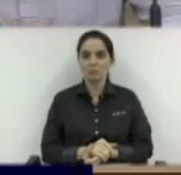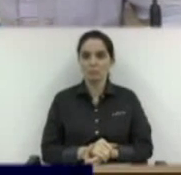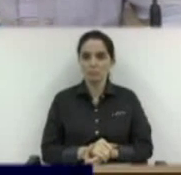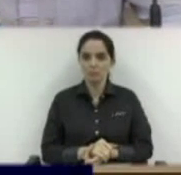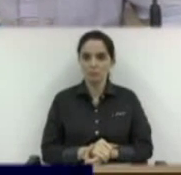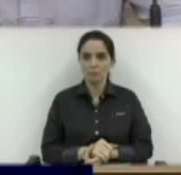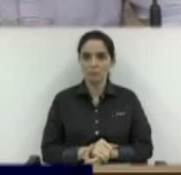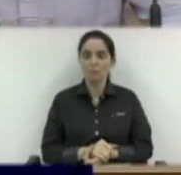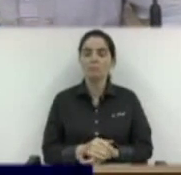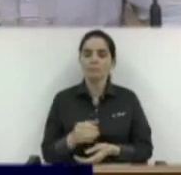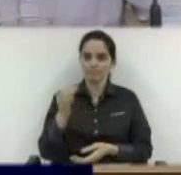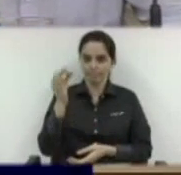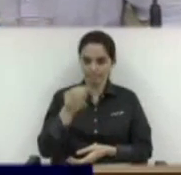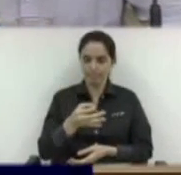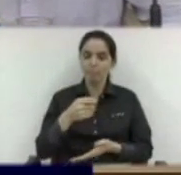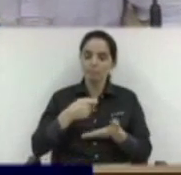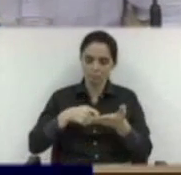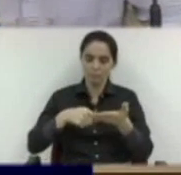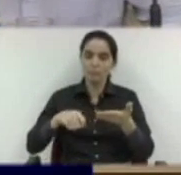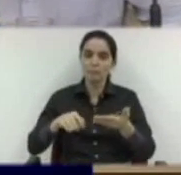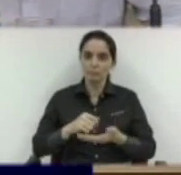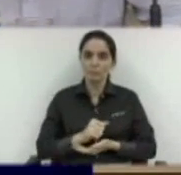minha assinatura.